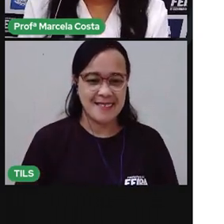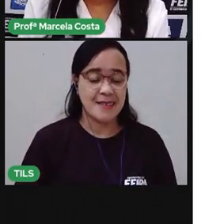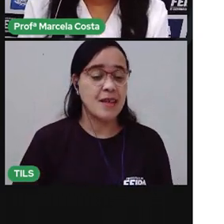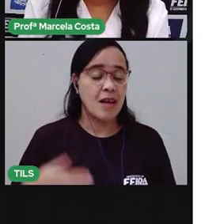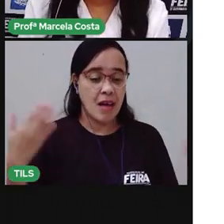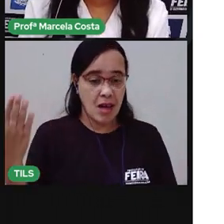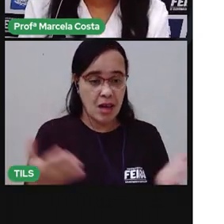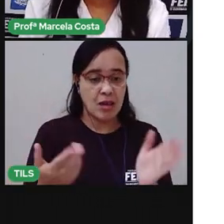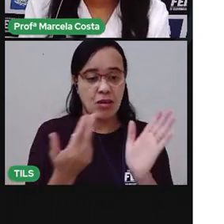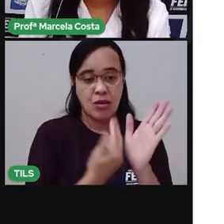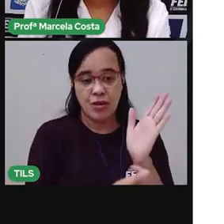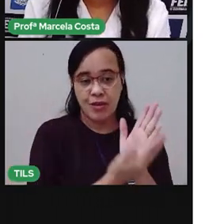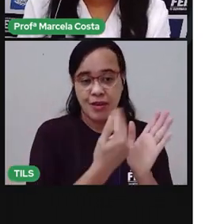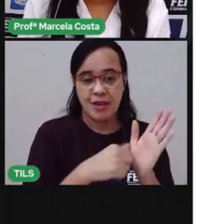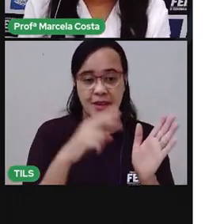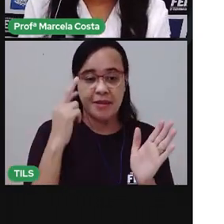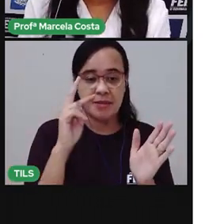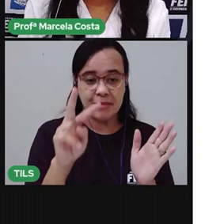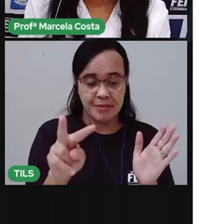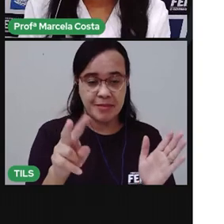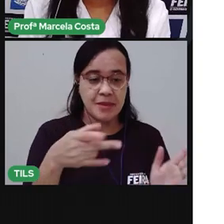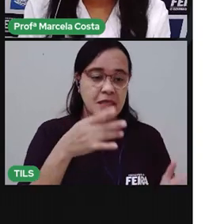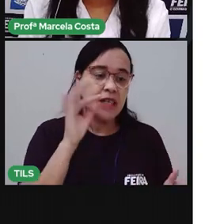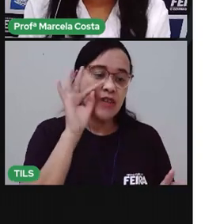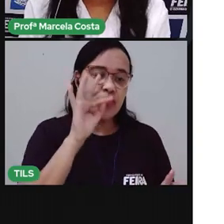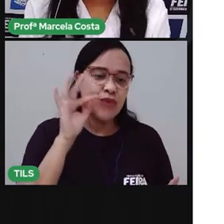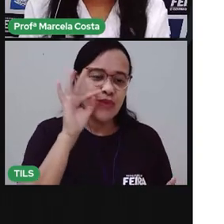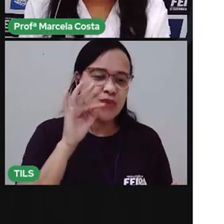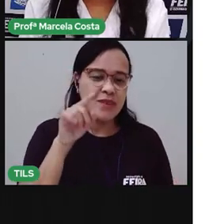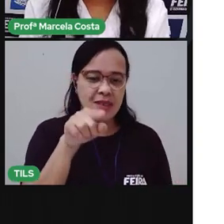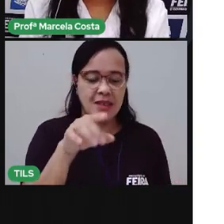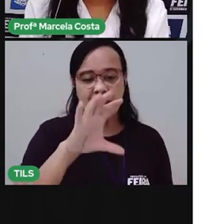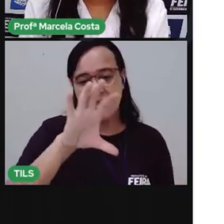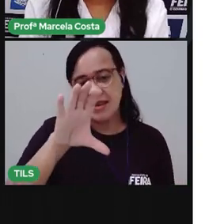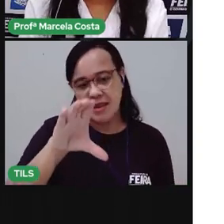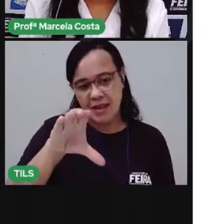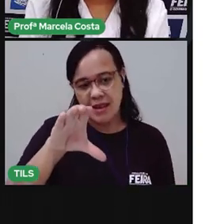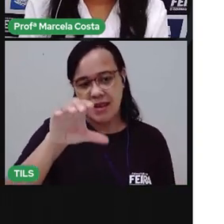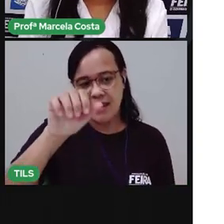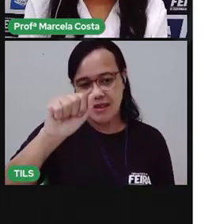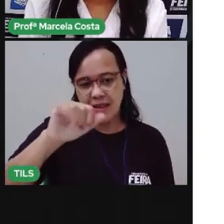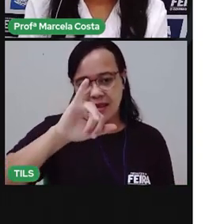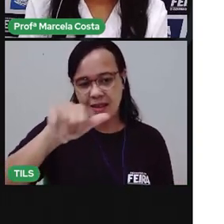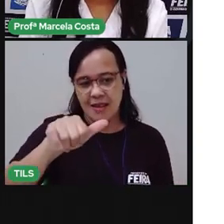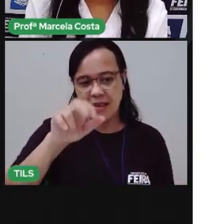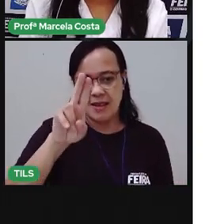e agora Caju ó caju